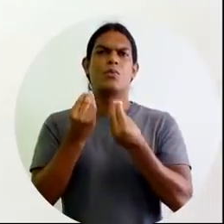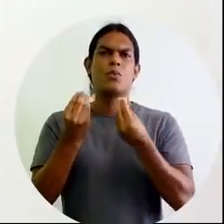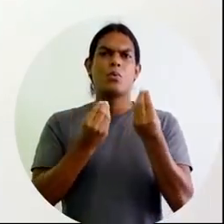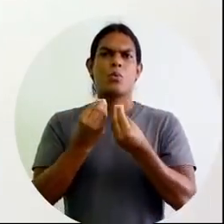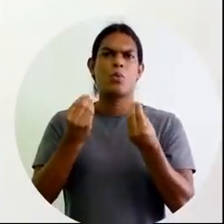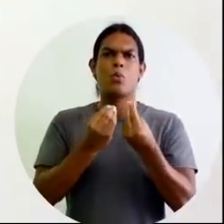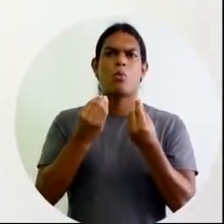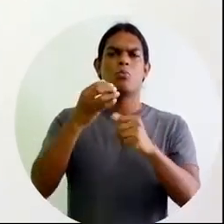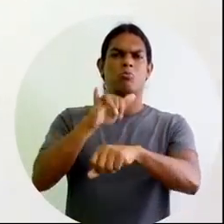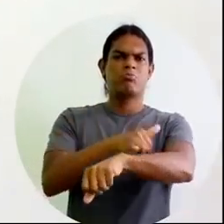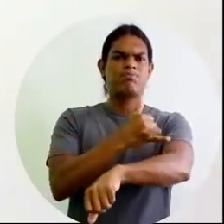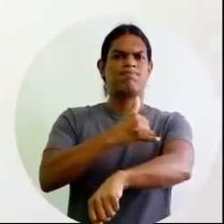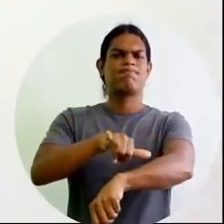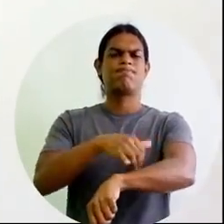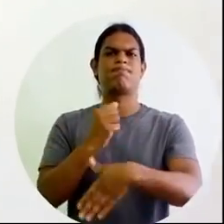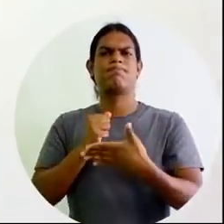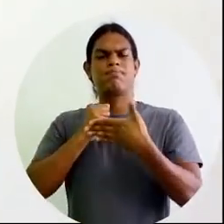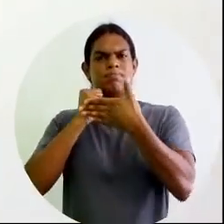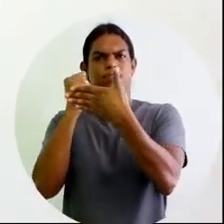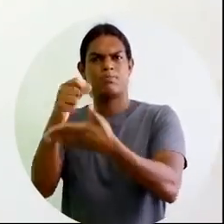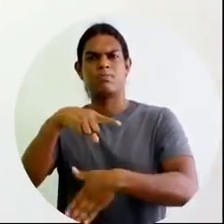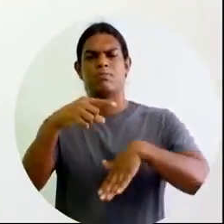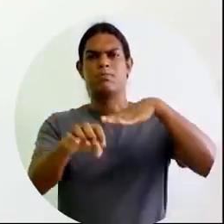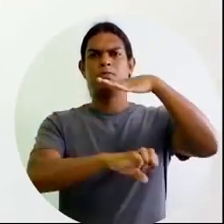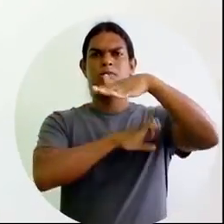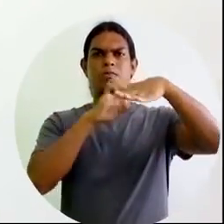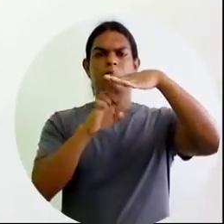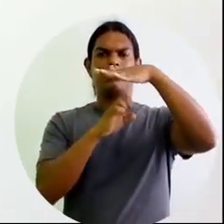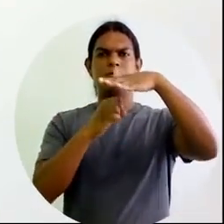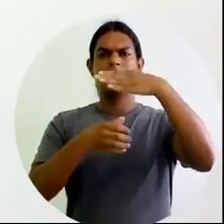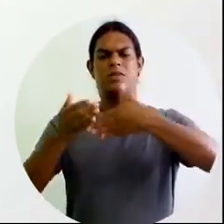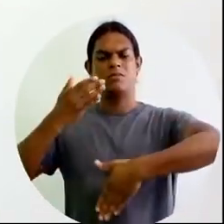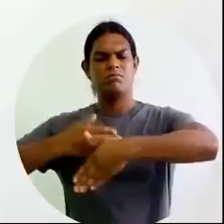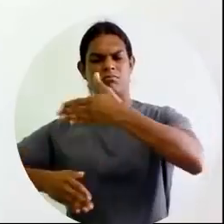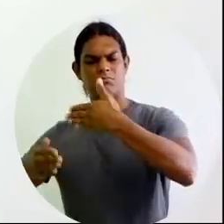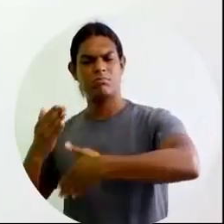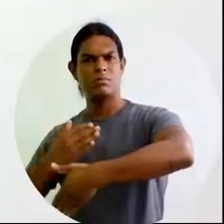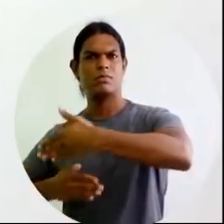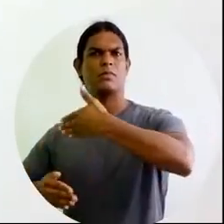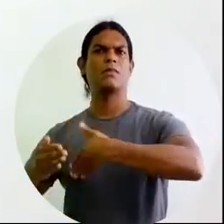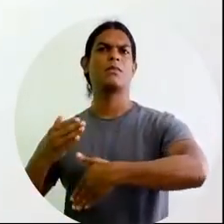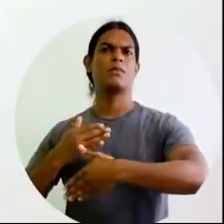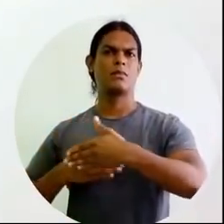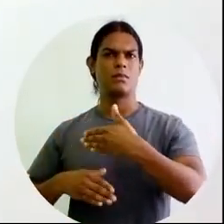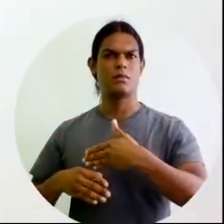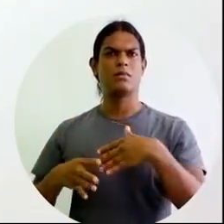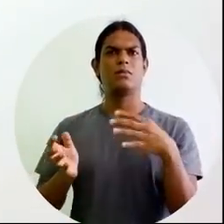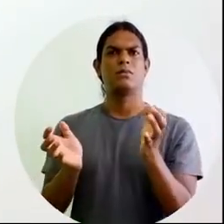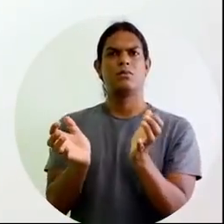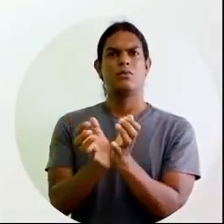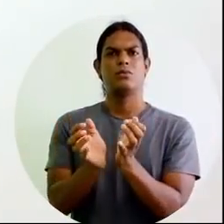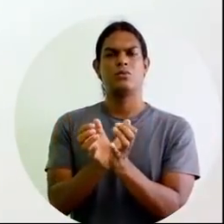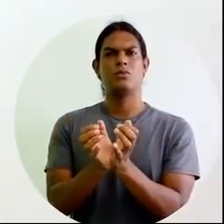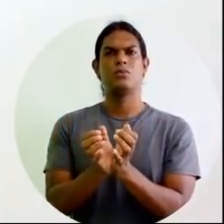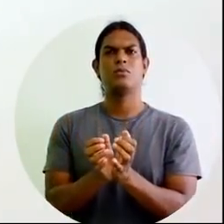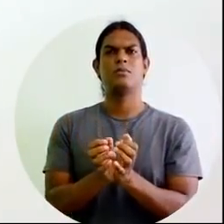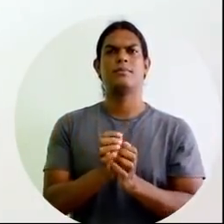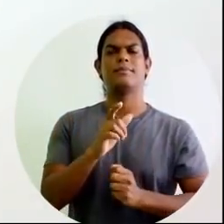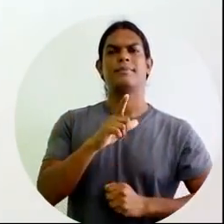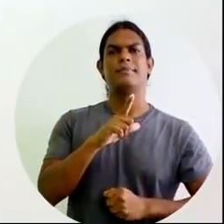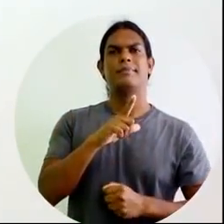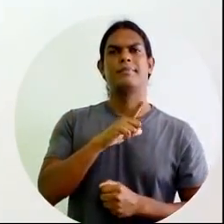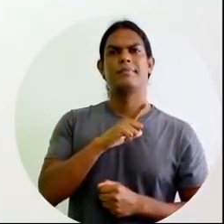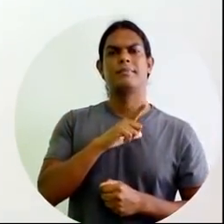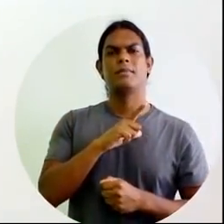única coisa, de pessoas que interagem entre si. Um grupo contribui em várias medidas para